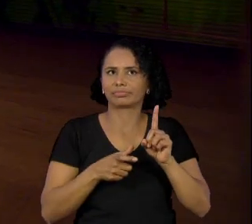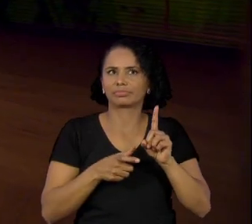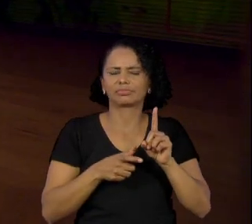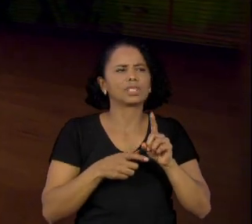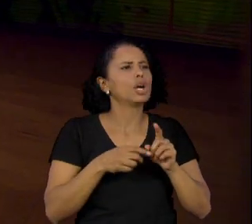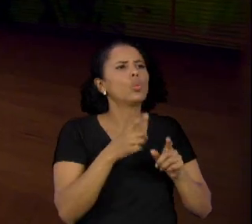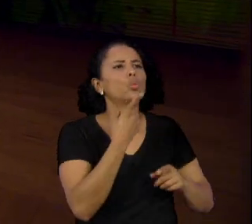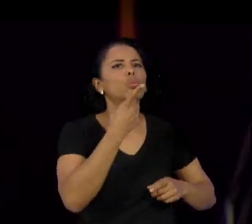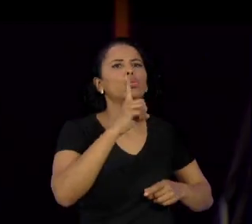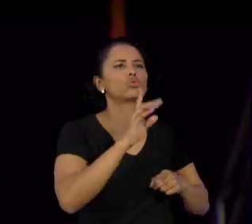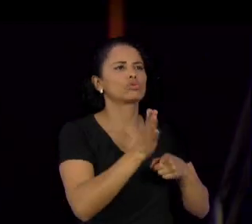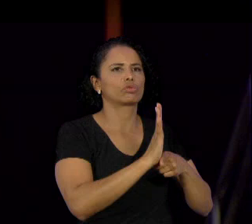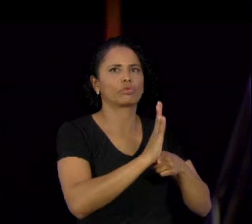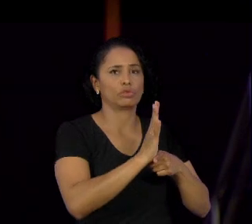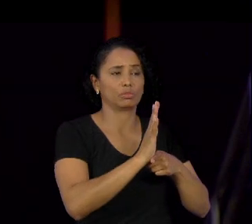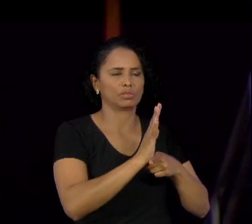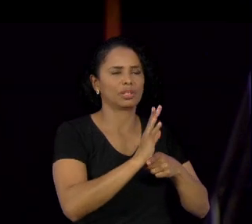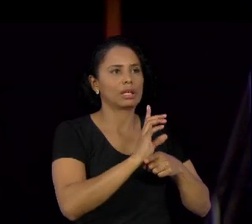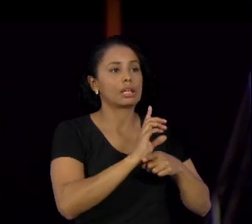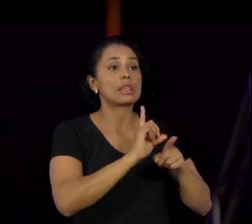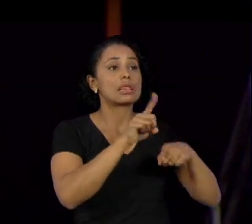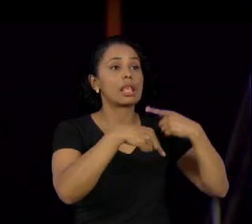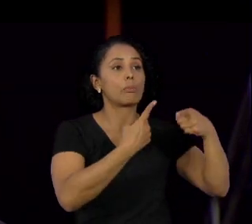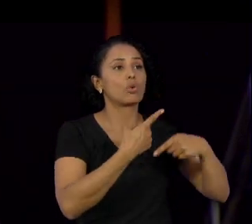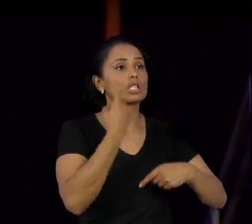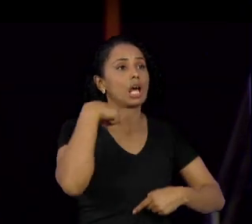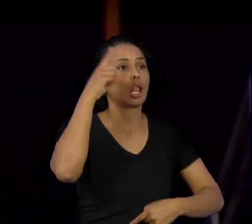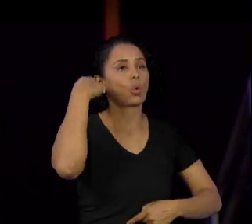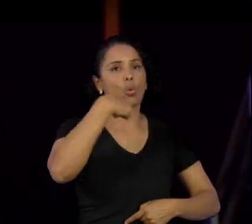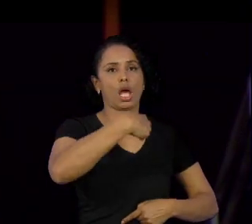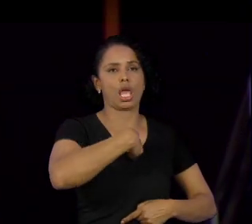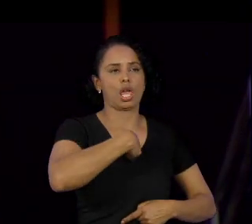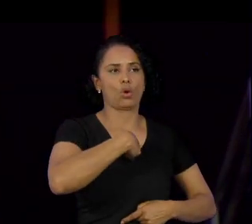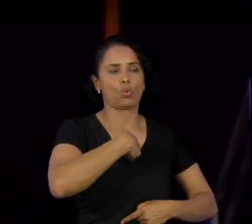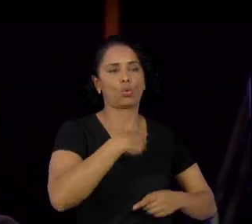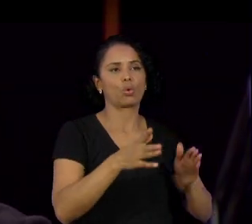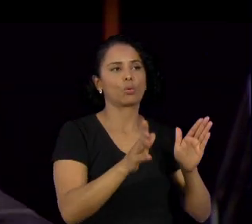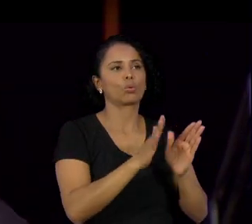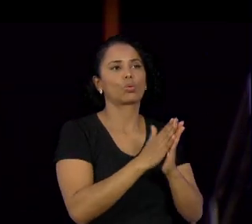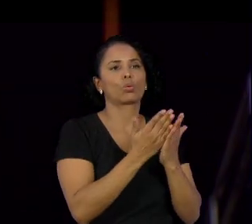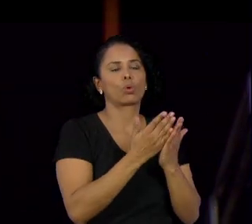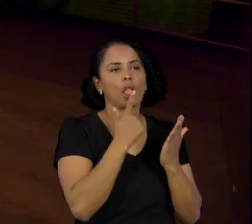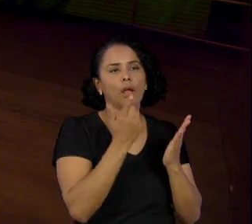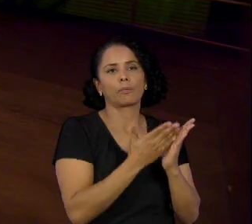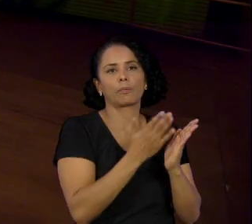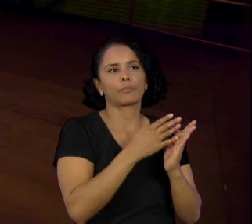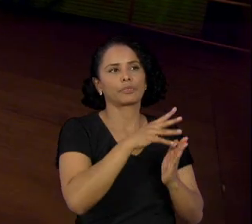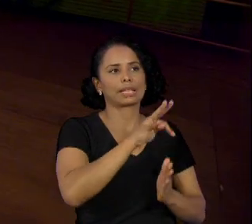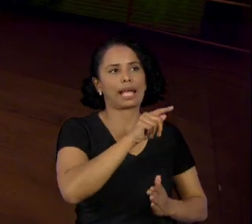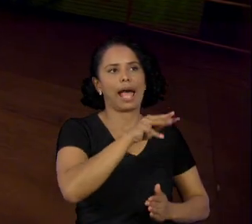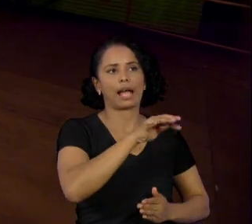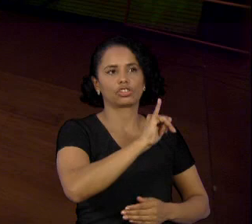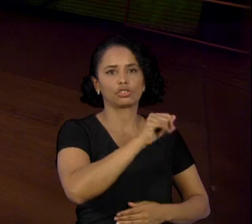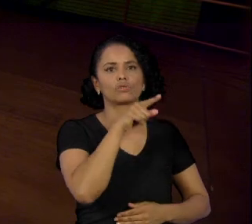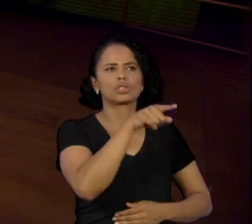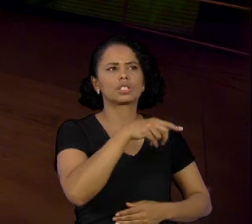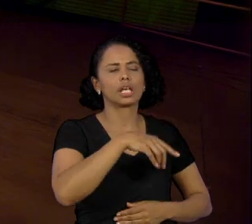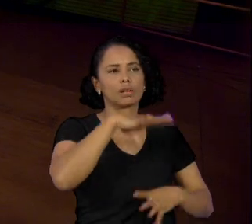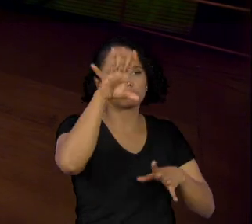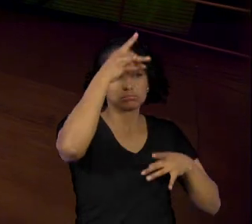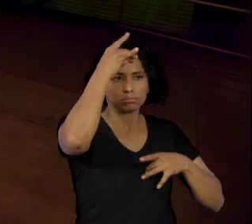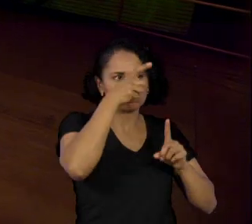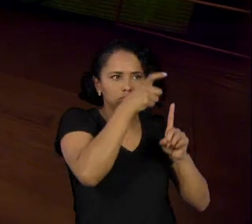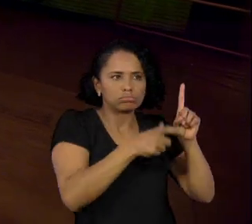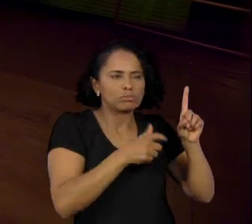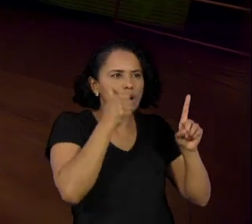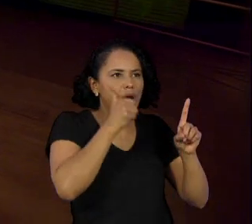filme, Depois a Louca Sou Eu, baseado no livro da Tati Bernardi, você interpreta uma garota que tem uma